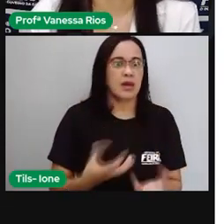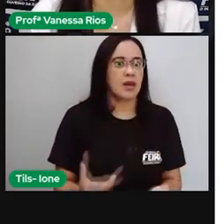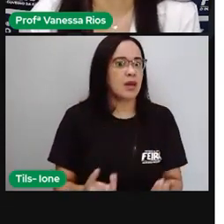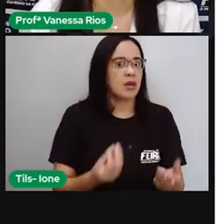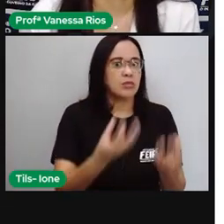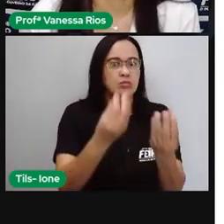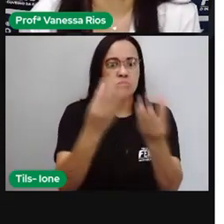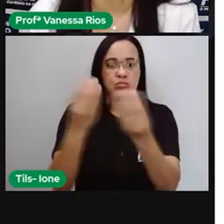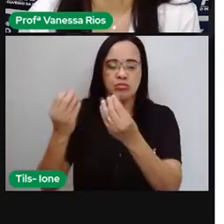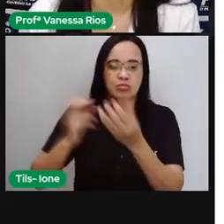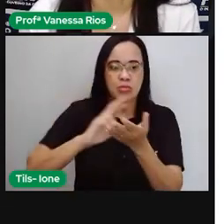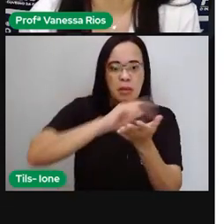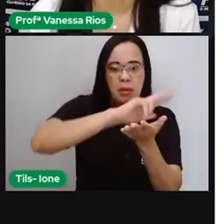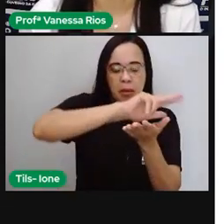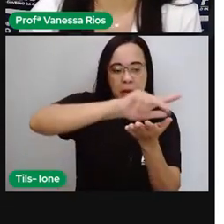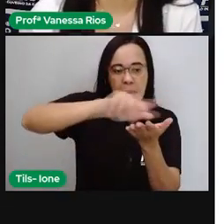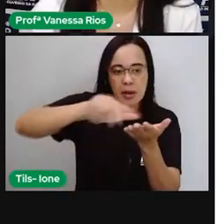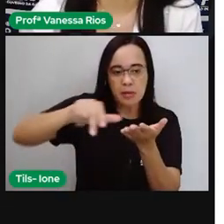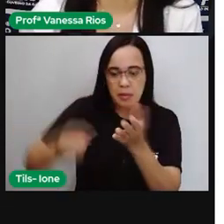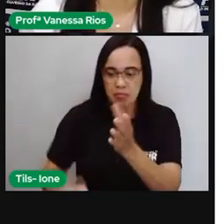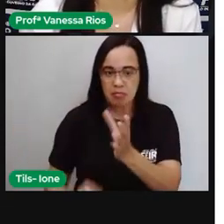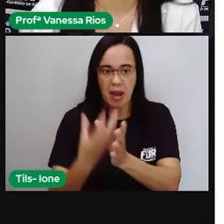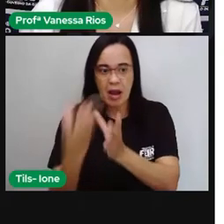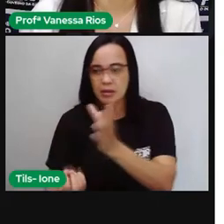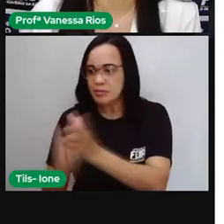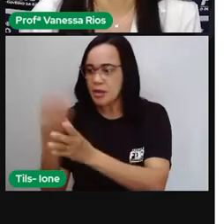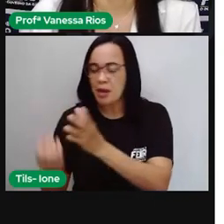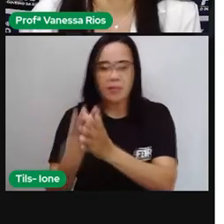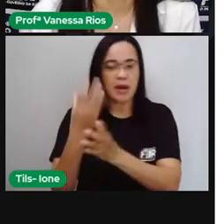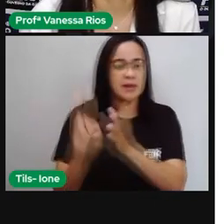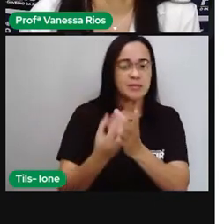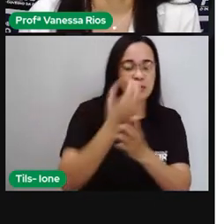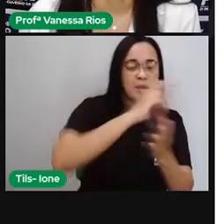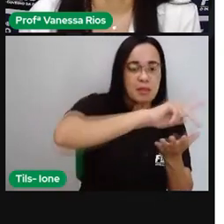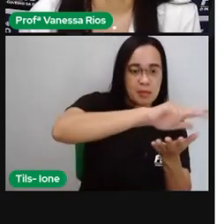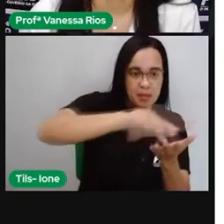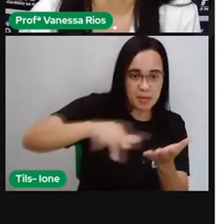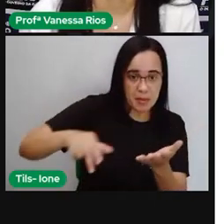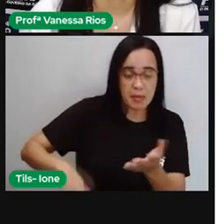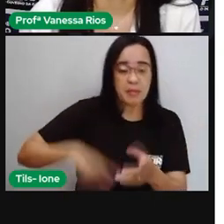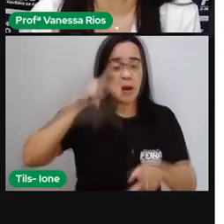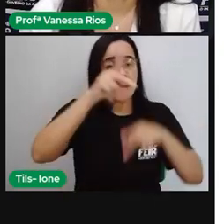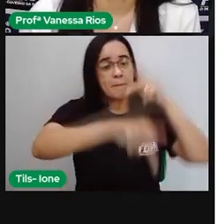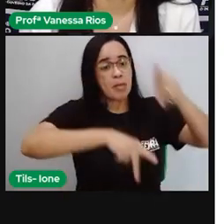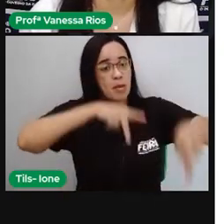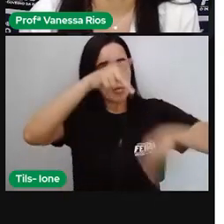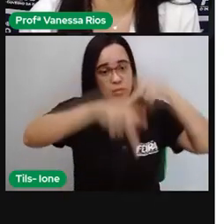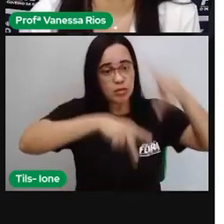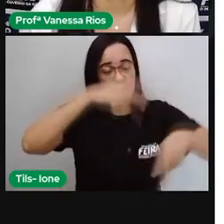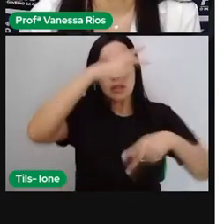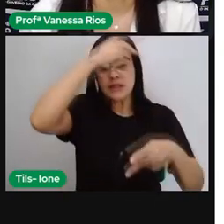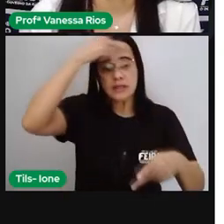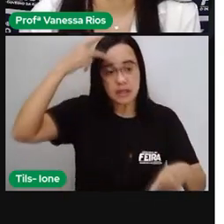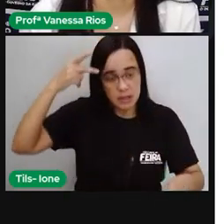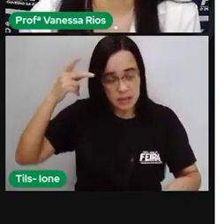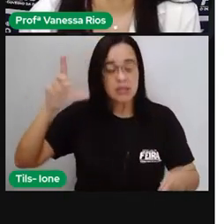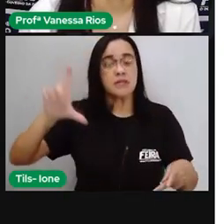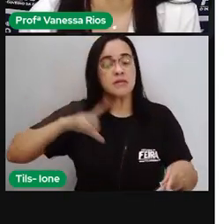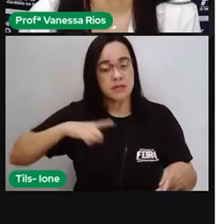essa diversidade formada aí pelas diversas etnias traz aí para o povo brasileiro,